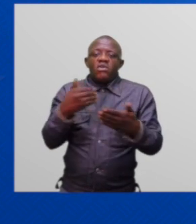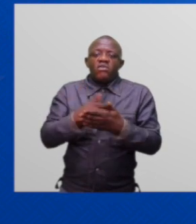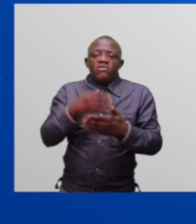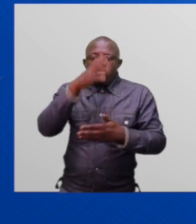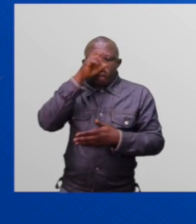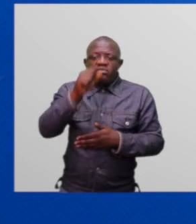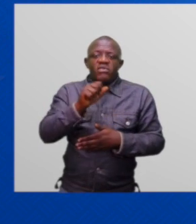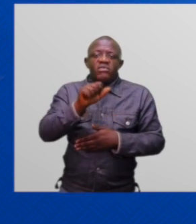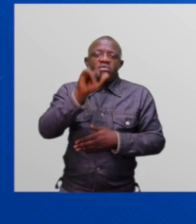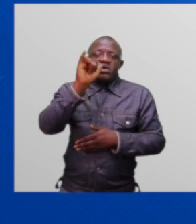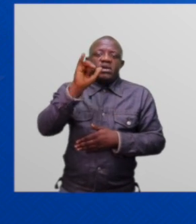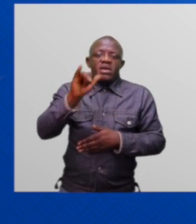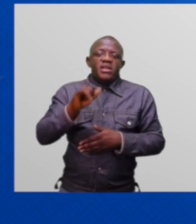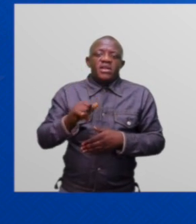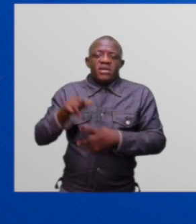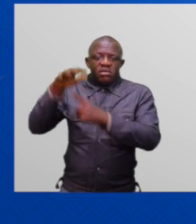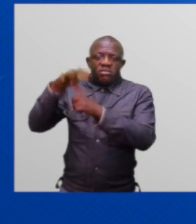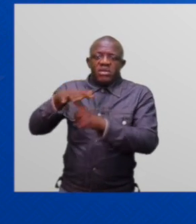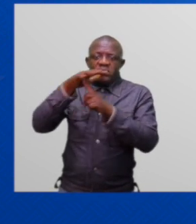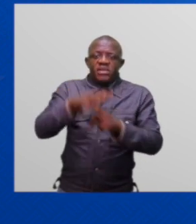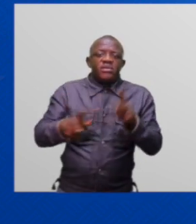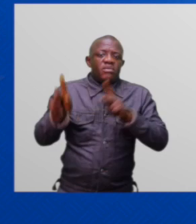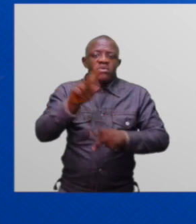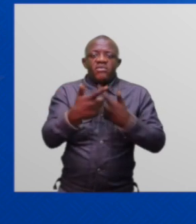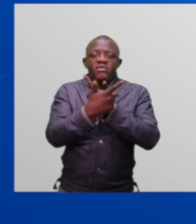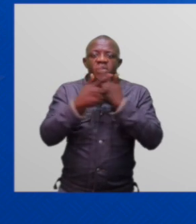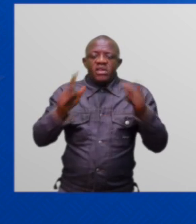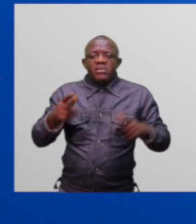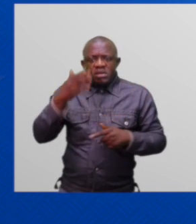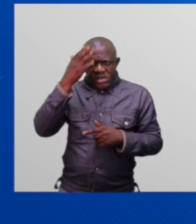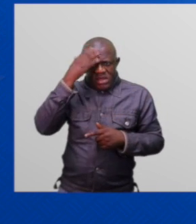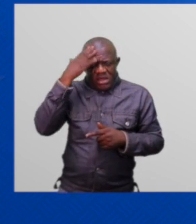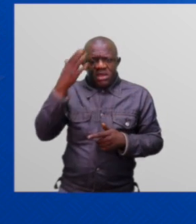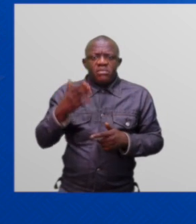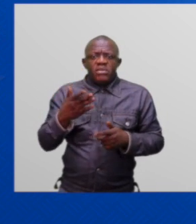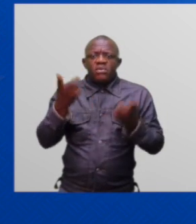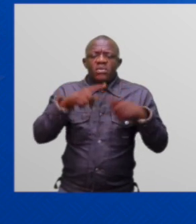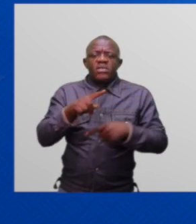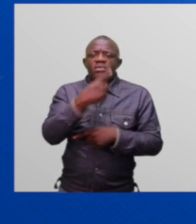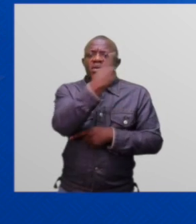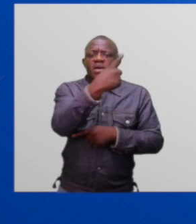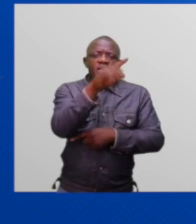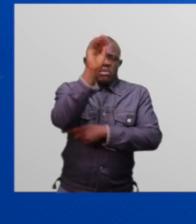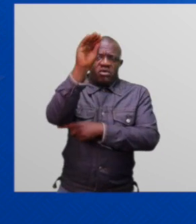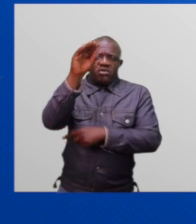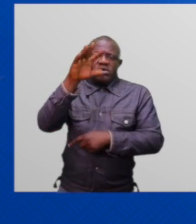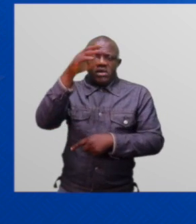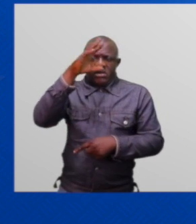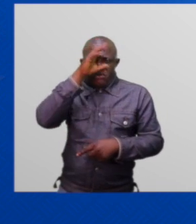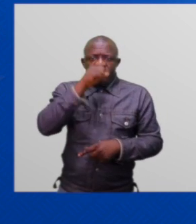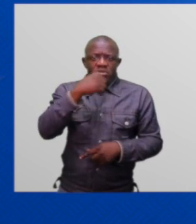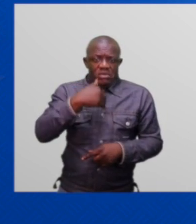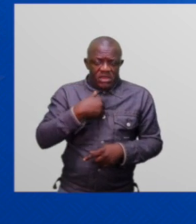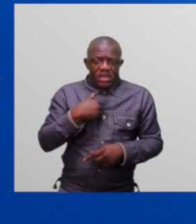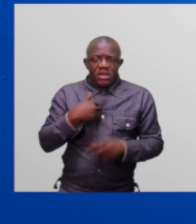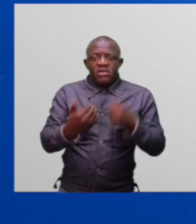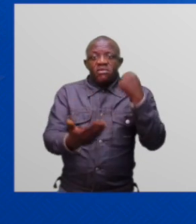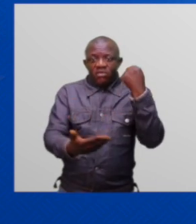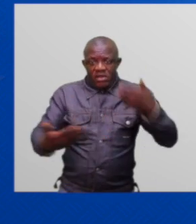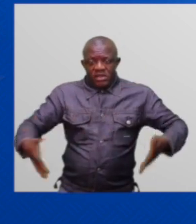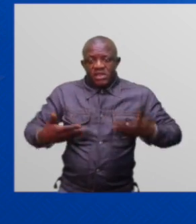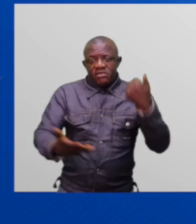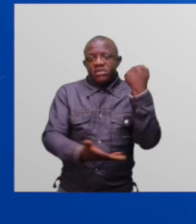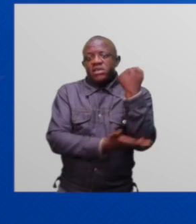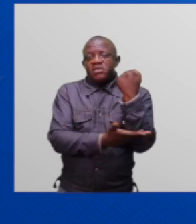contra a vontade de toda a sociedade. Ele sabe que as autarquias trazem de visão do poder e ampla participação política dos